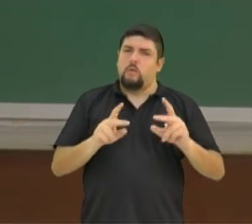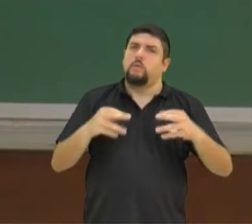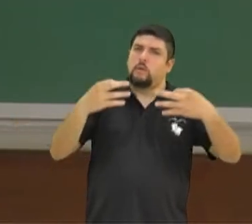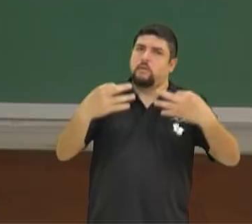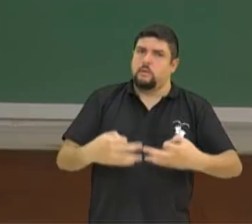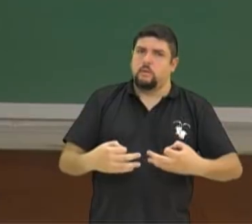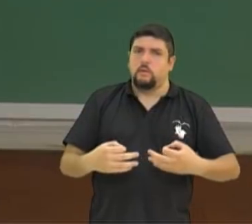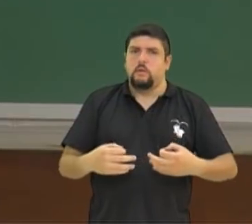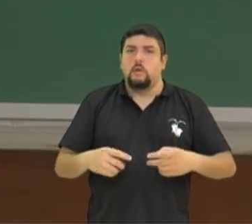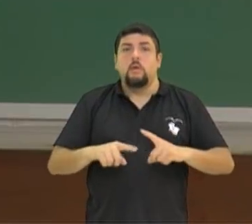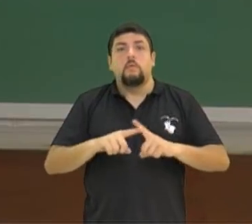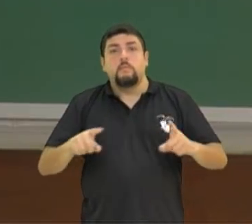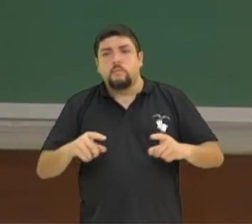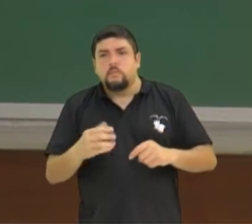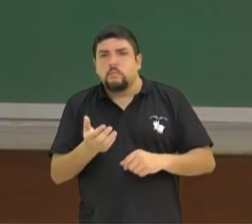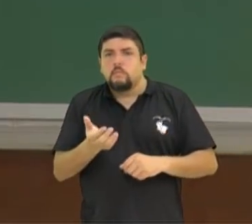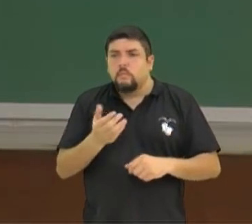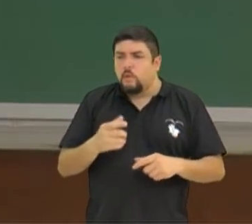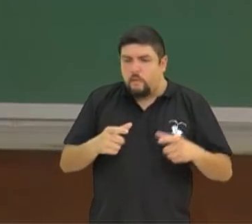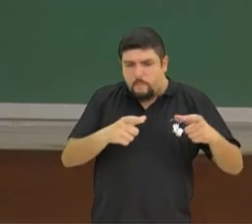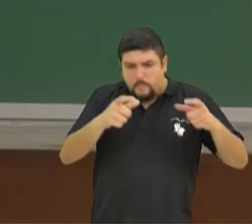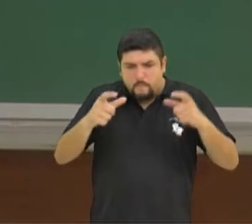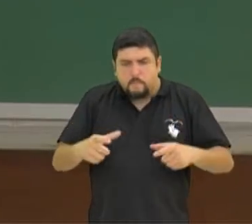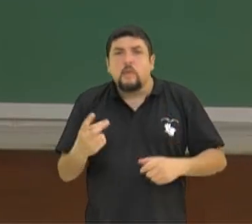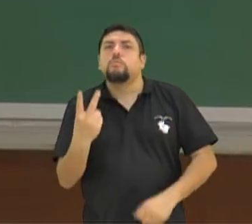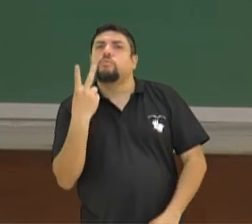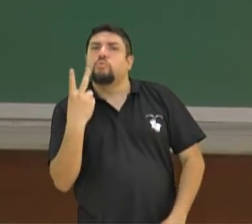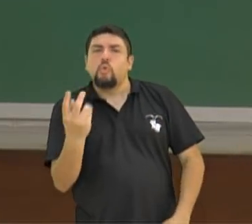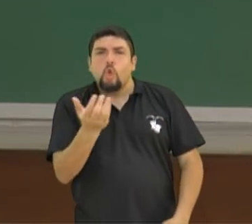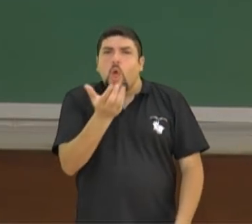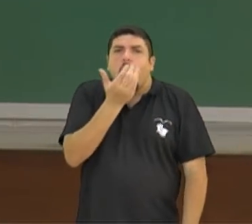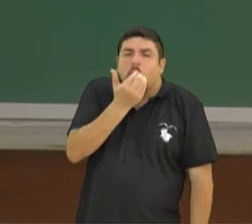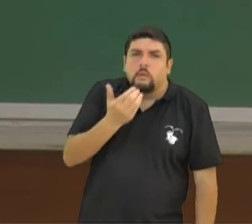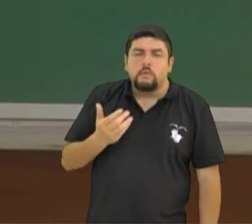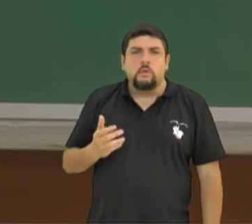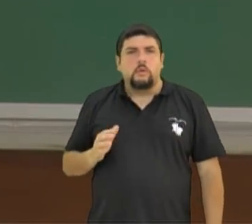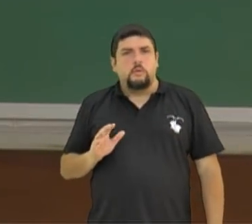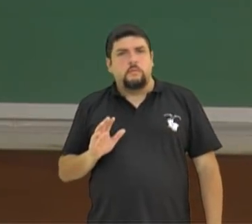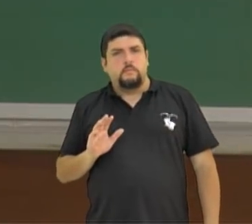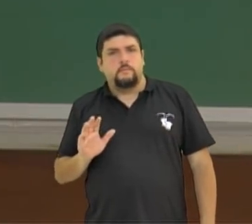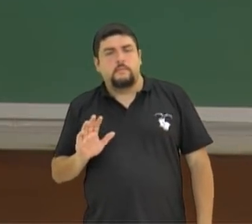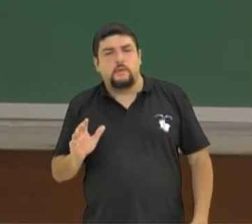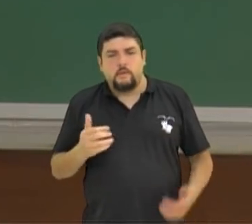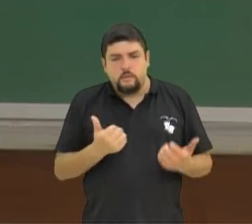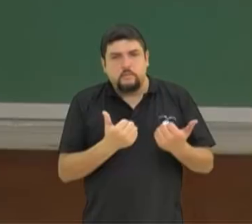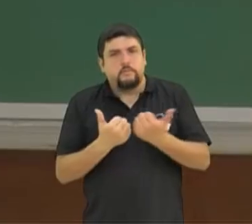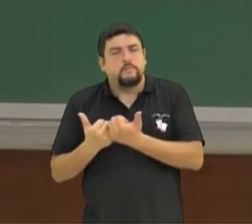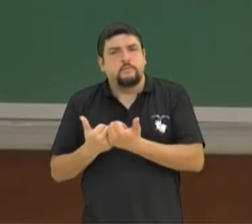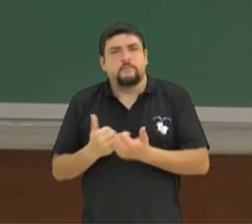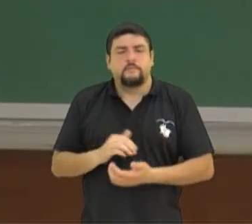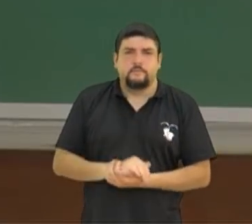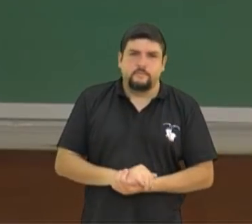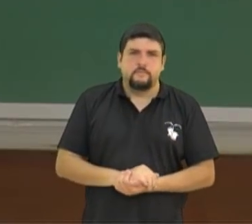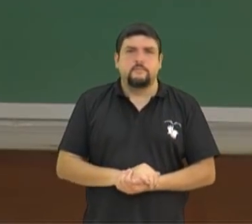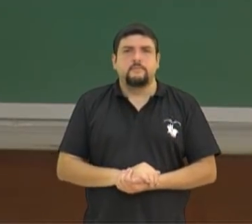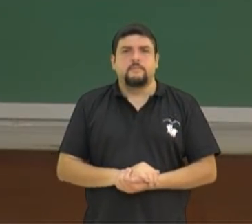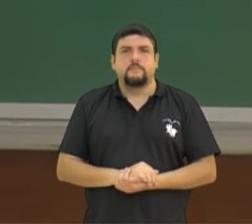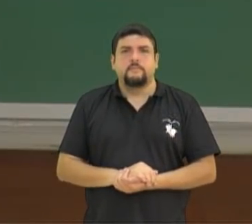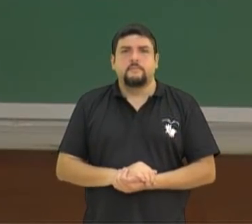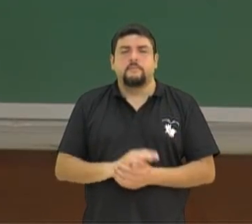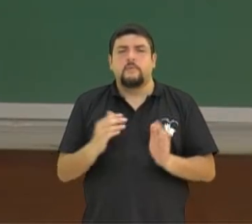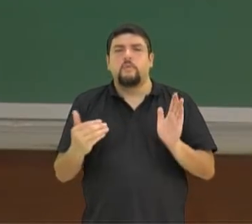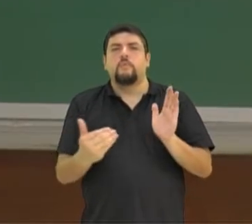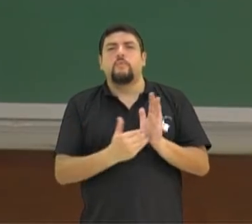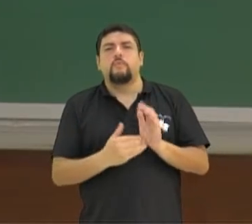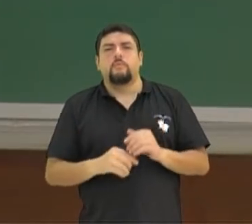metonímia aqui, em que se substitui ali, né, o conteúdo pelo continente, etc. Aqui no último exemplo a gente tem o